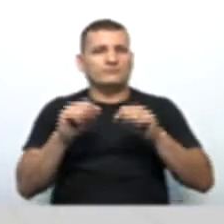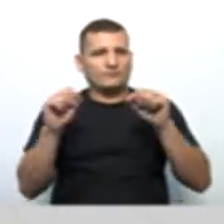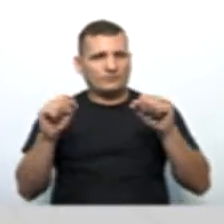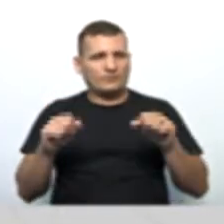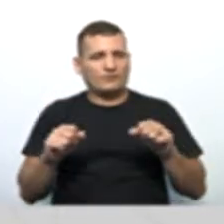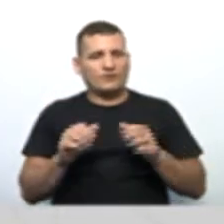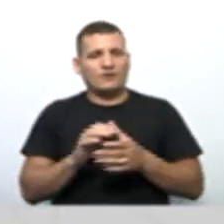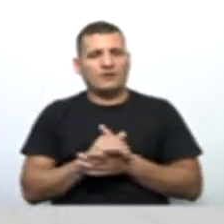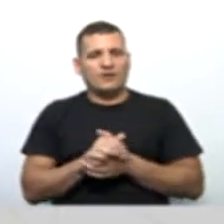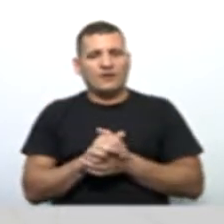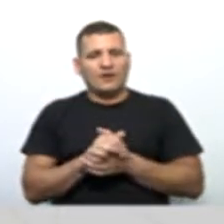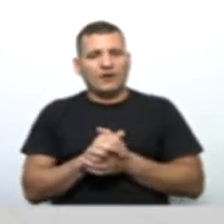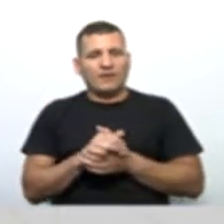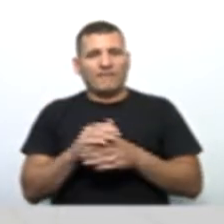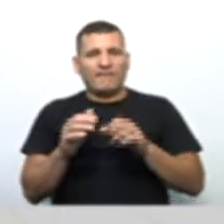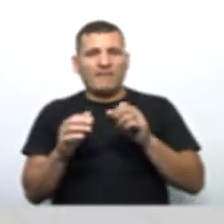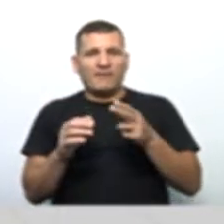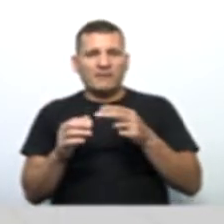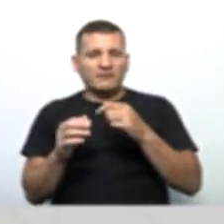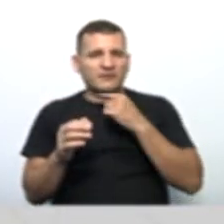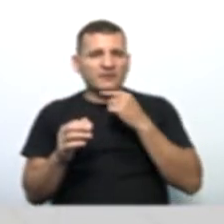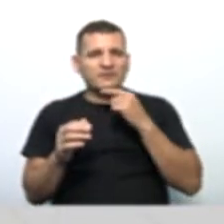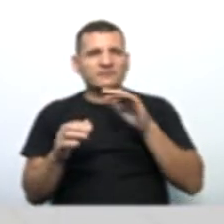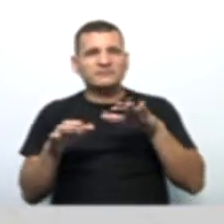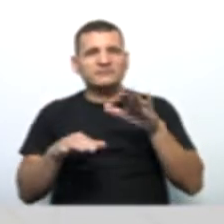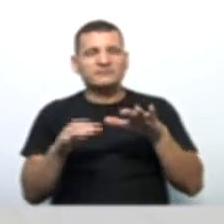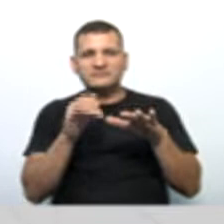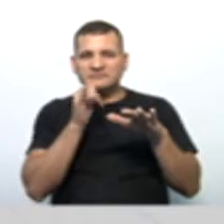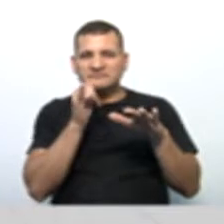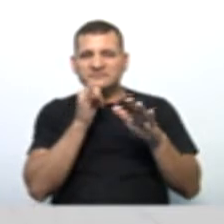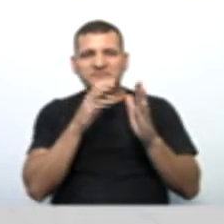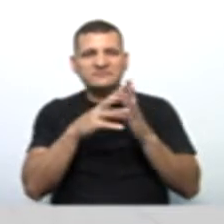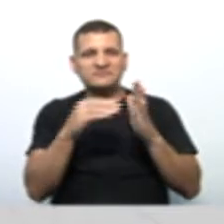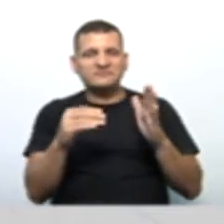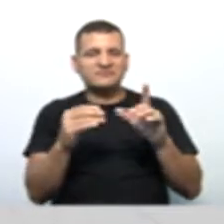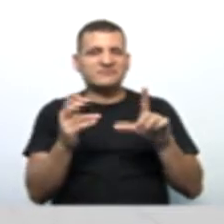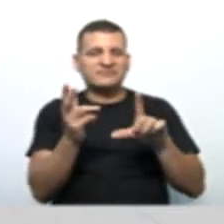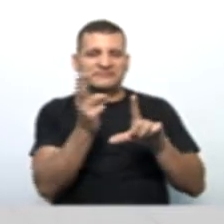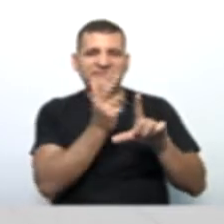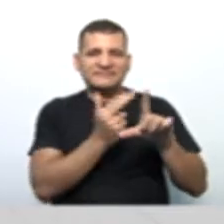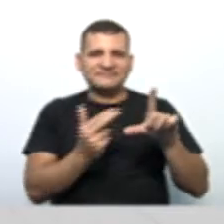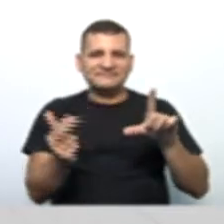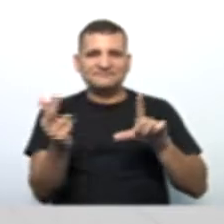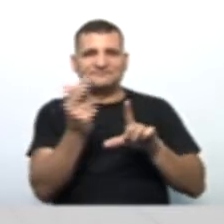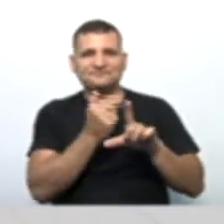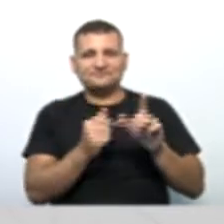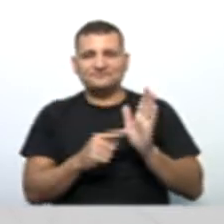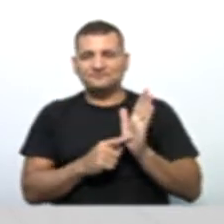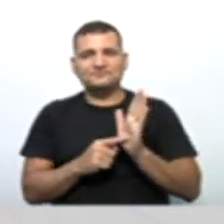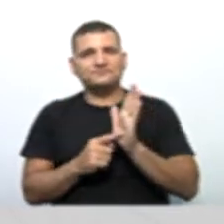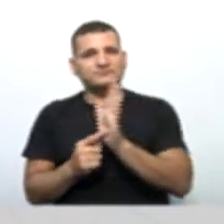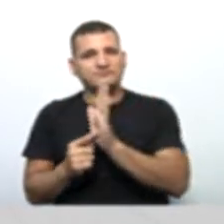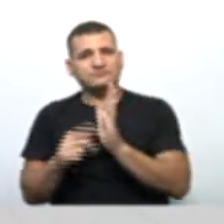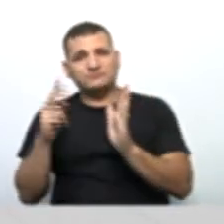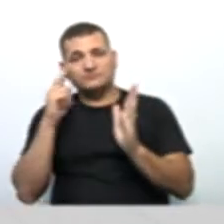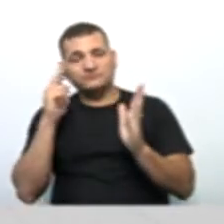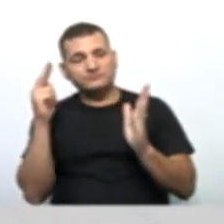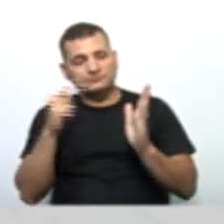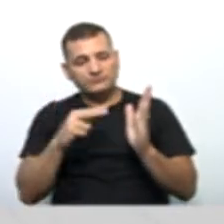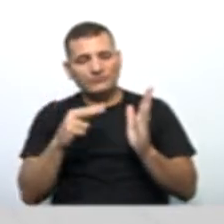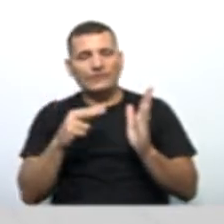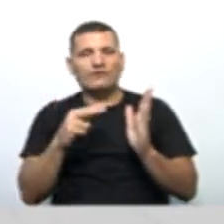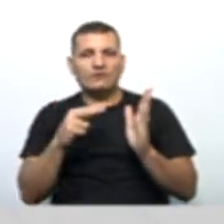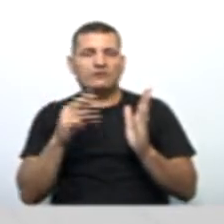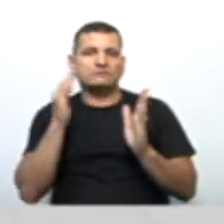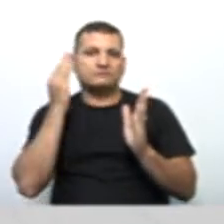dúvida você leva um layout preto ele tem idéia de como vai ficar né isso protótico aí vai ter uma idéia mais ou menos talvez